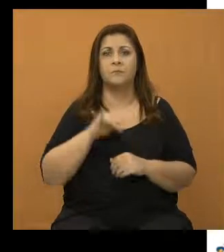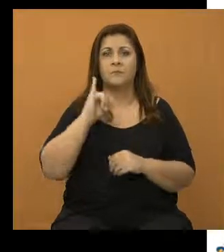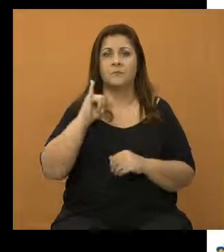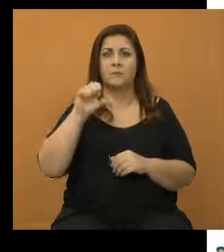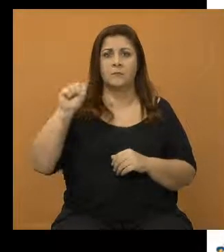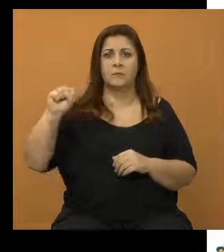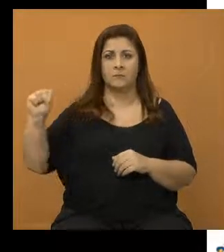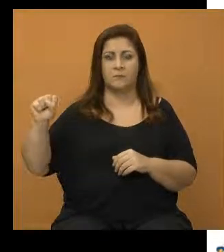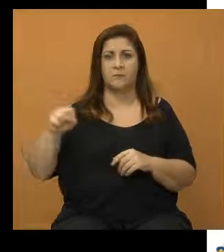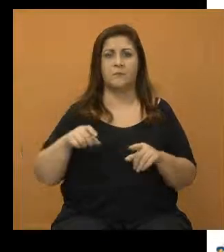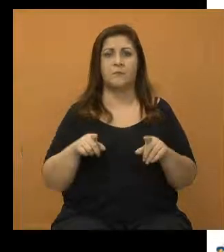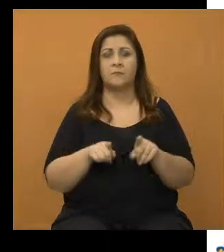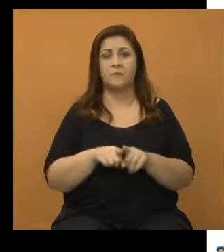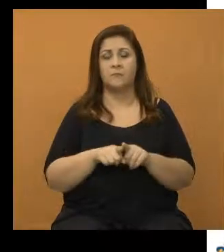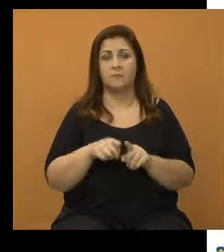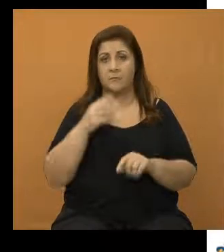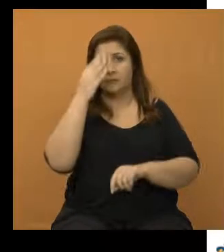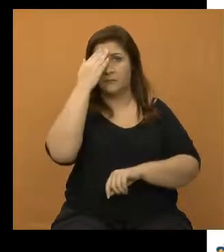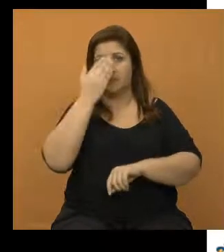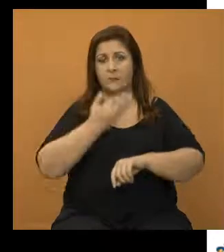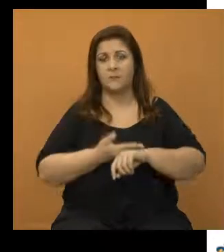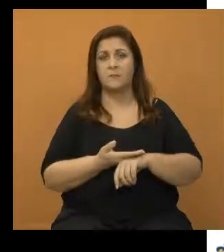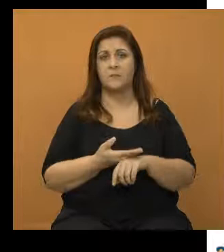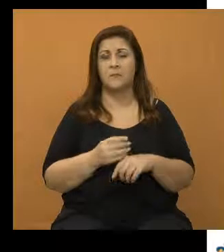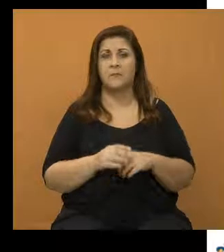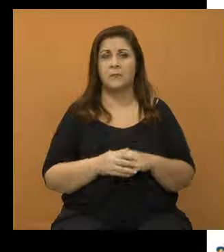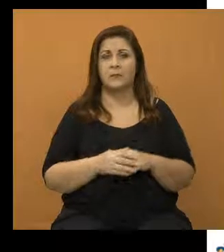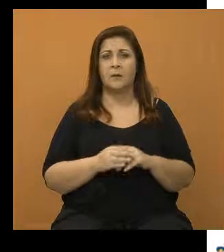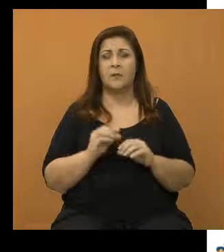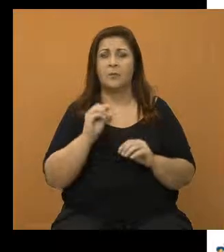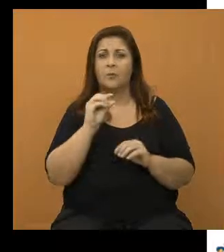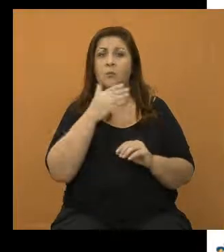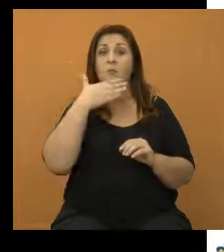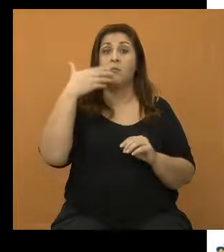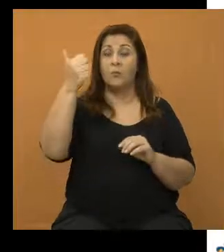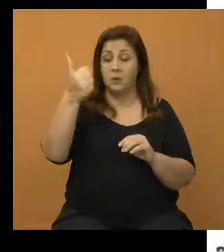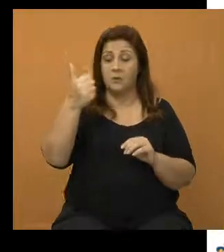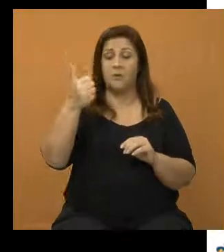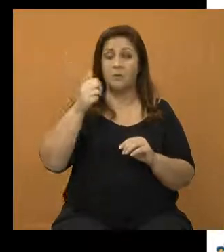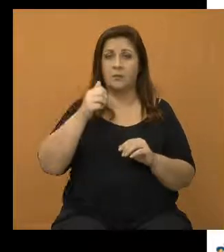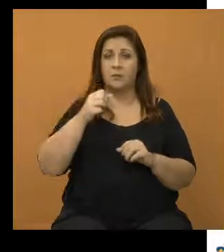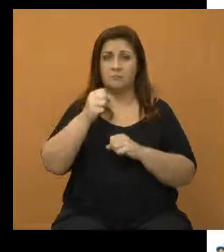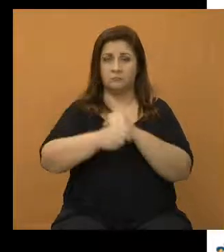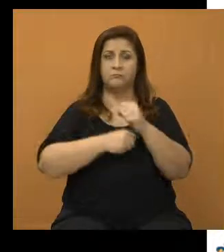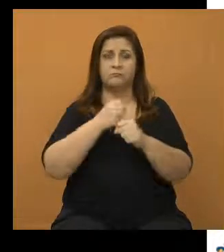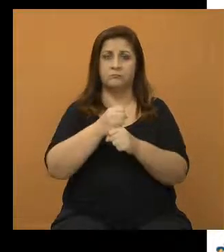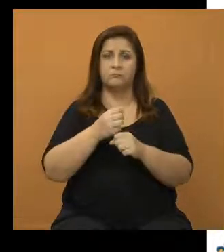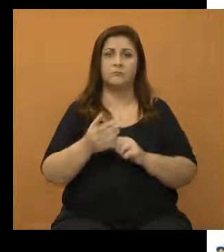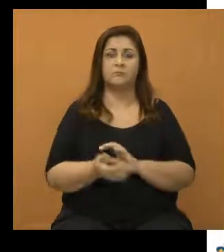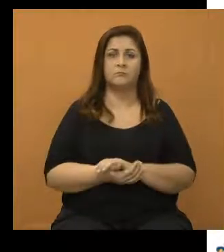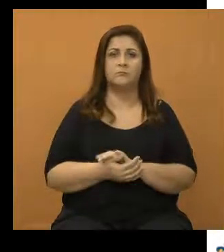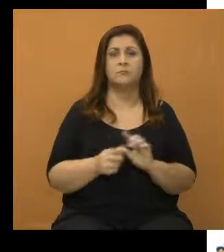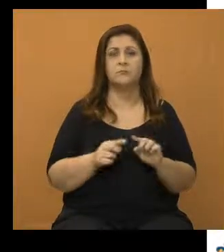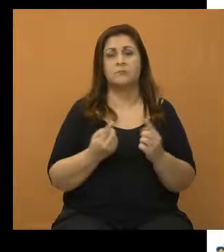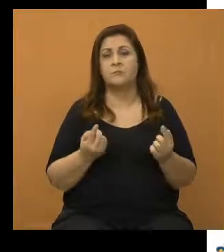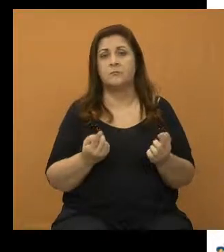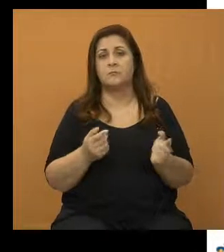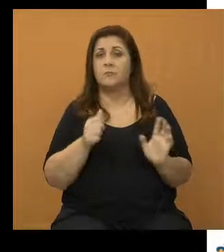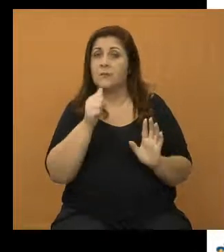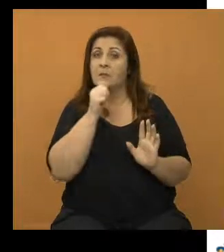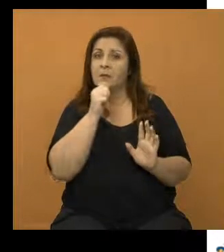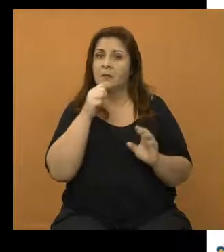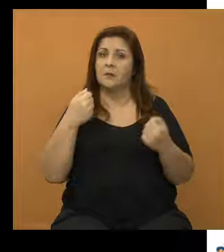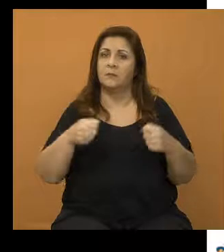ISS, a gente acredita que vai ter uma melhora substancial para o próximo ano, né? Então, mas a gente ainda tem que